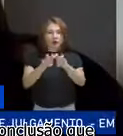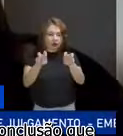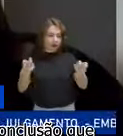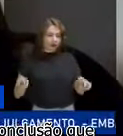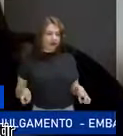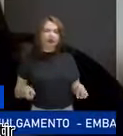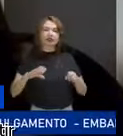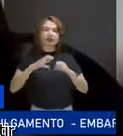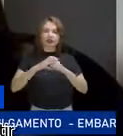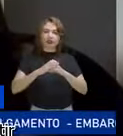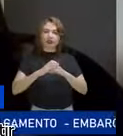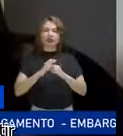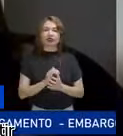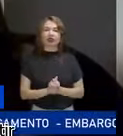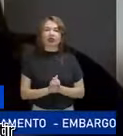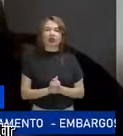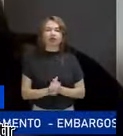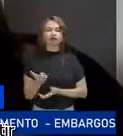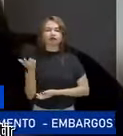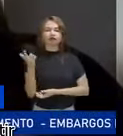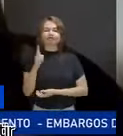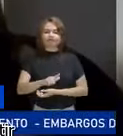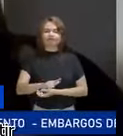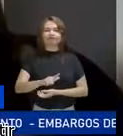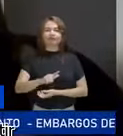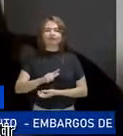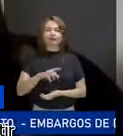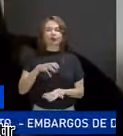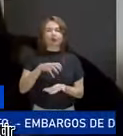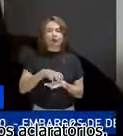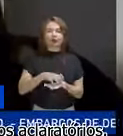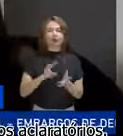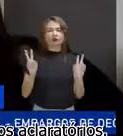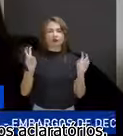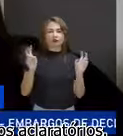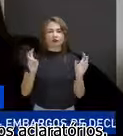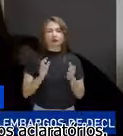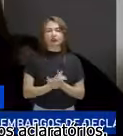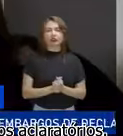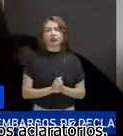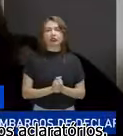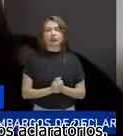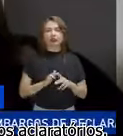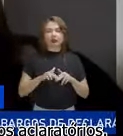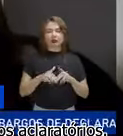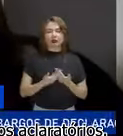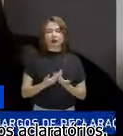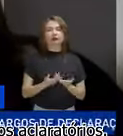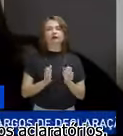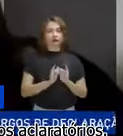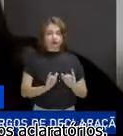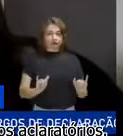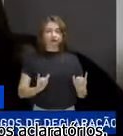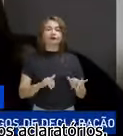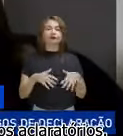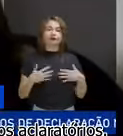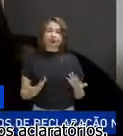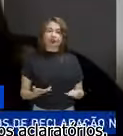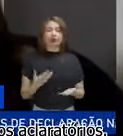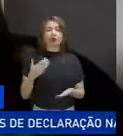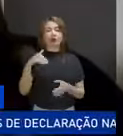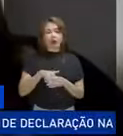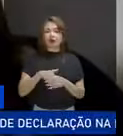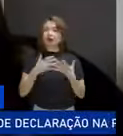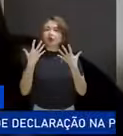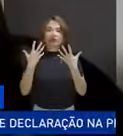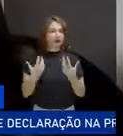colegiado e a tentativa de rediscutir o mérito da matéria, o que não é cabível pela via estreita dos aclaratórios. Então, ante o exposto, eu voto